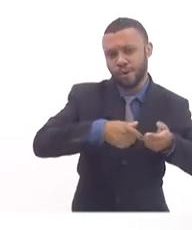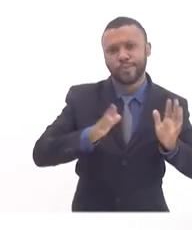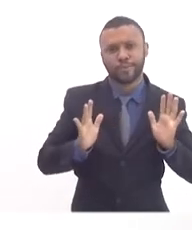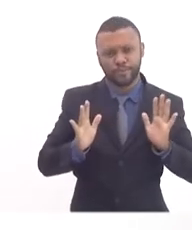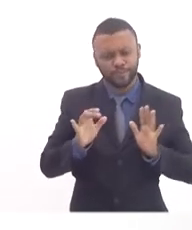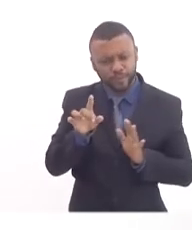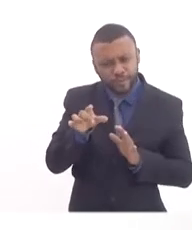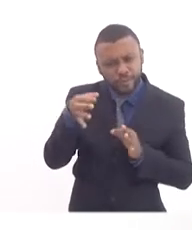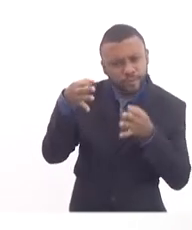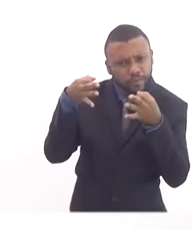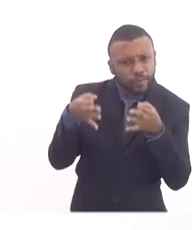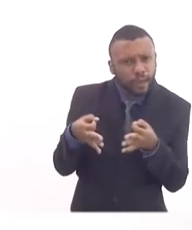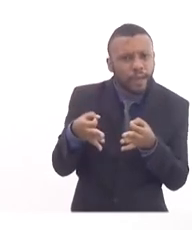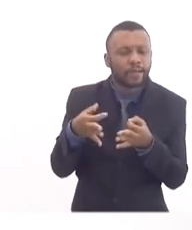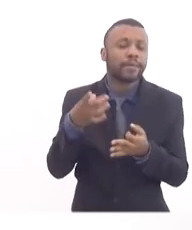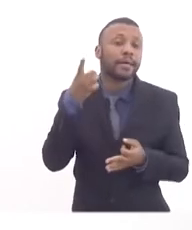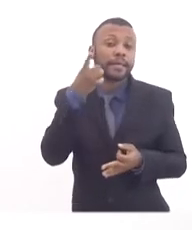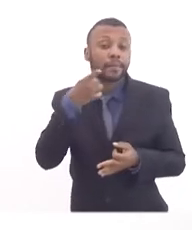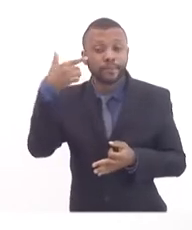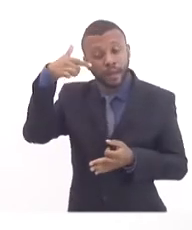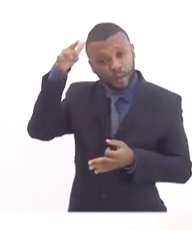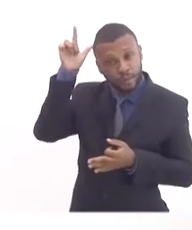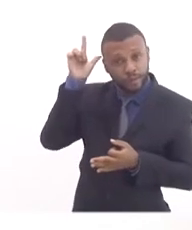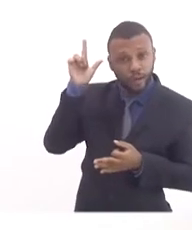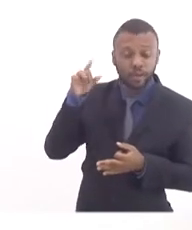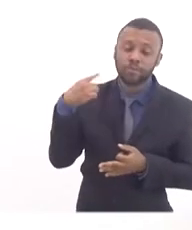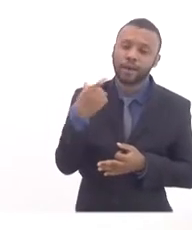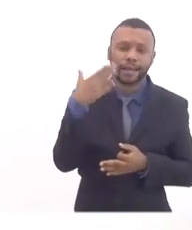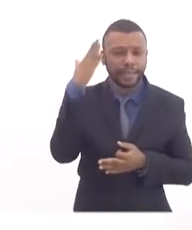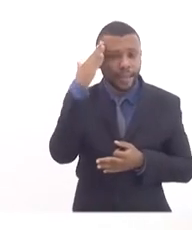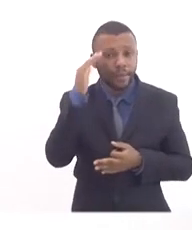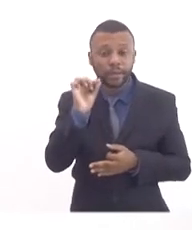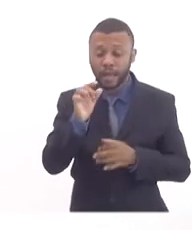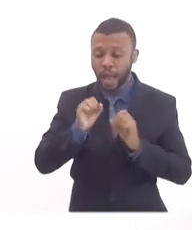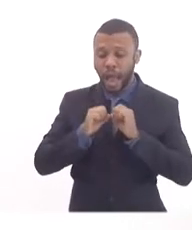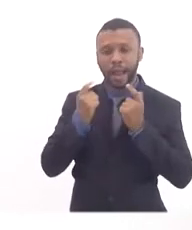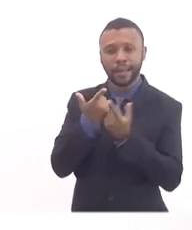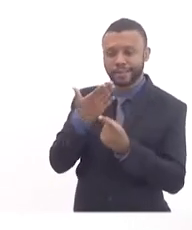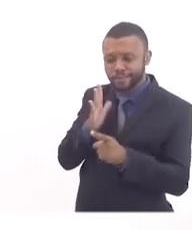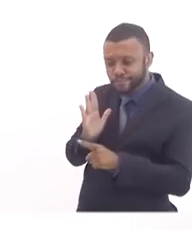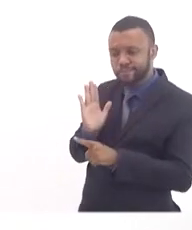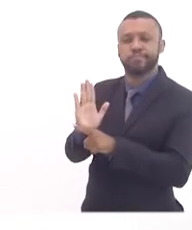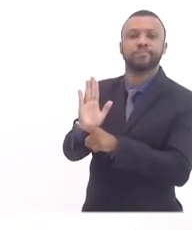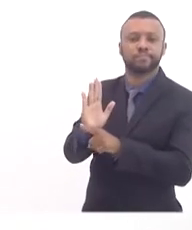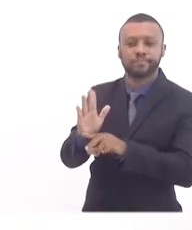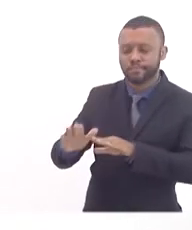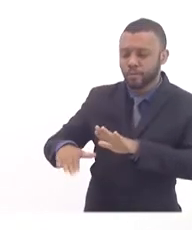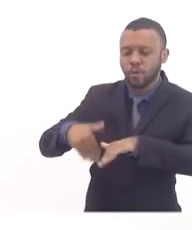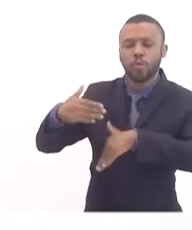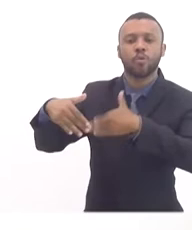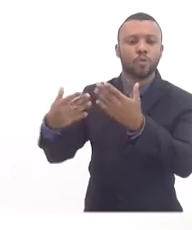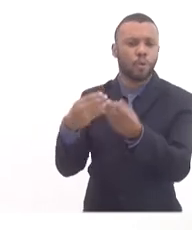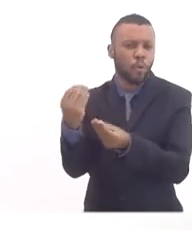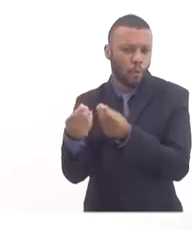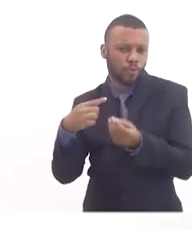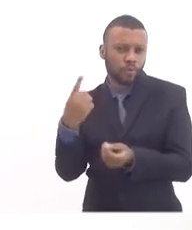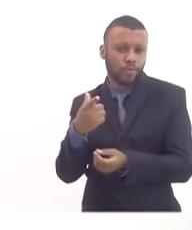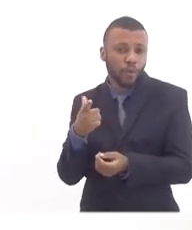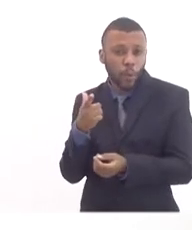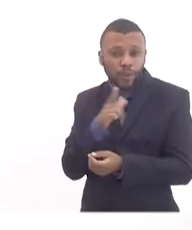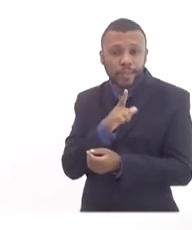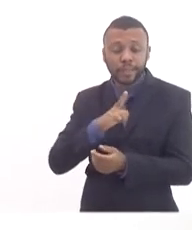o caso o deputado os pau embora a gente saiba que até Alerta tá contribuindo na medida que vai ter aqui uma